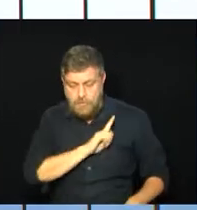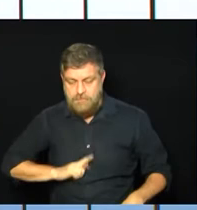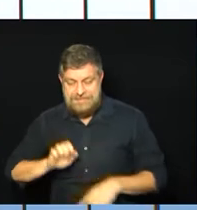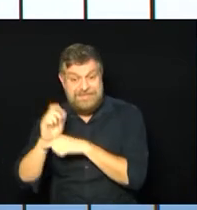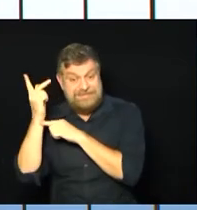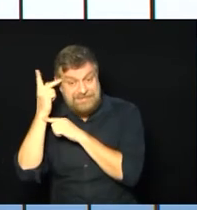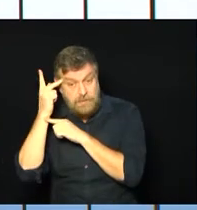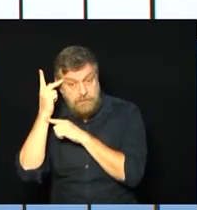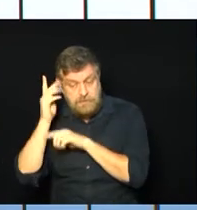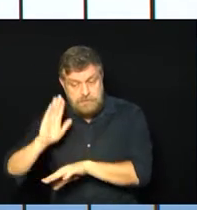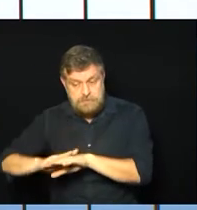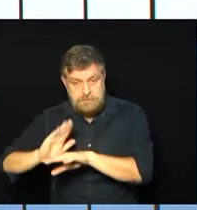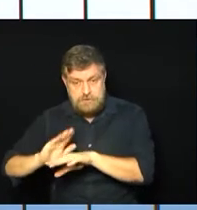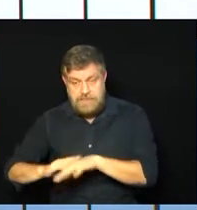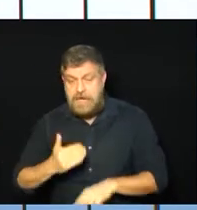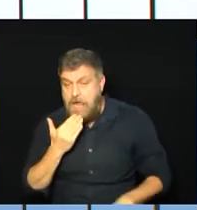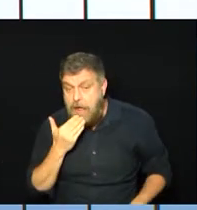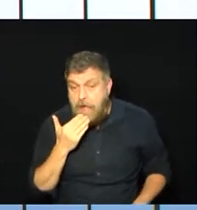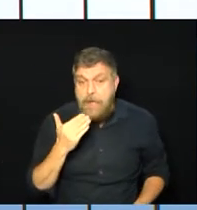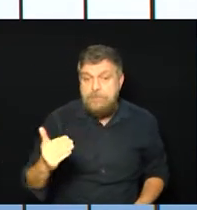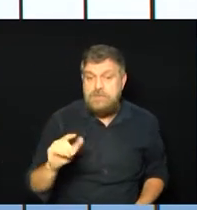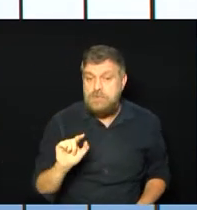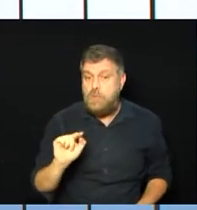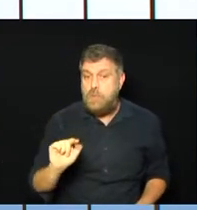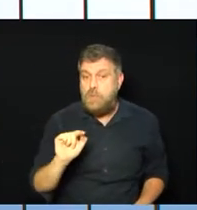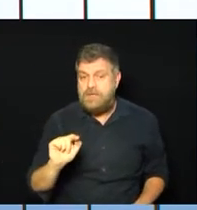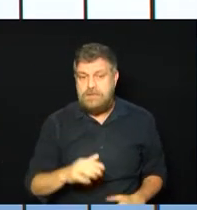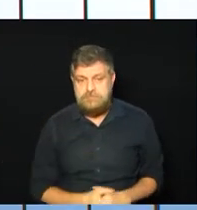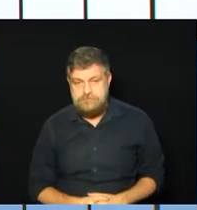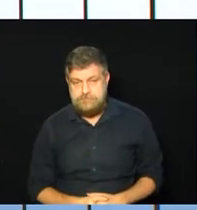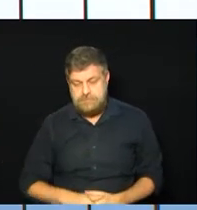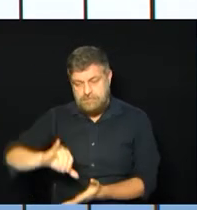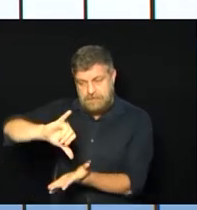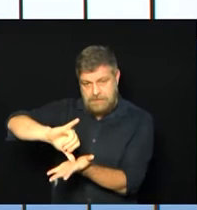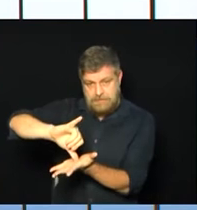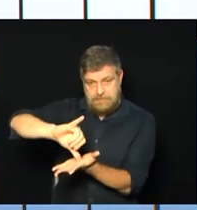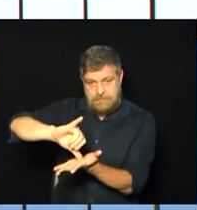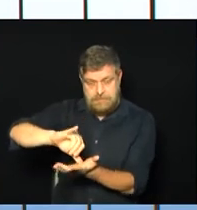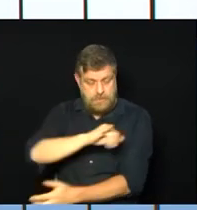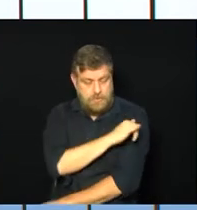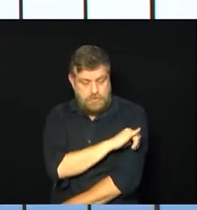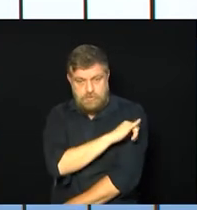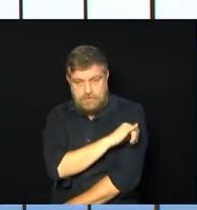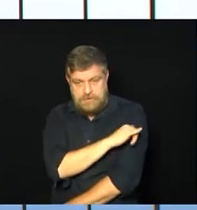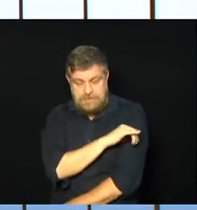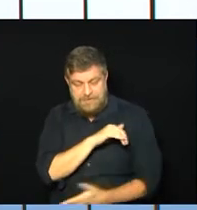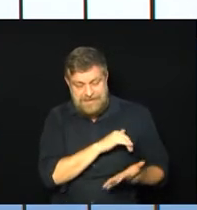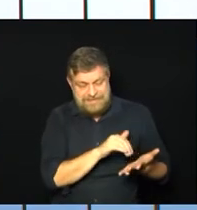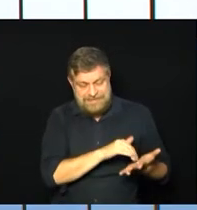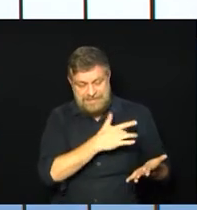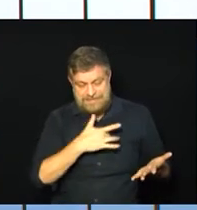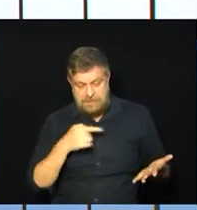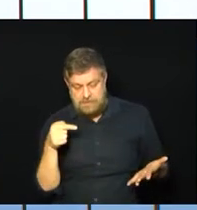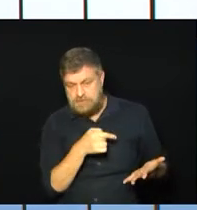São Paulo, a pedido aí da capital, né, do Rio de Janeiro, a Secretaria de Saúde daquela